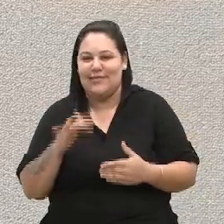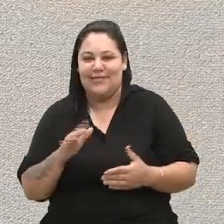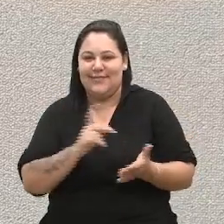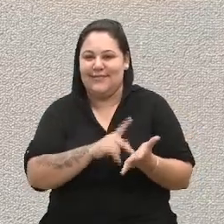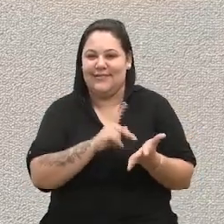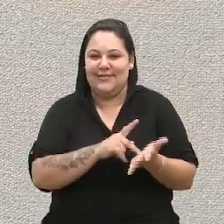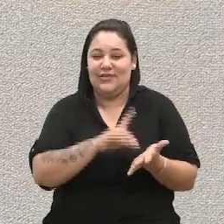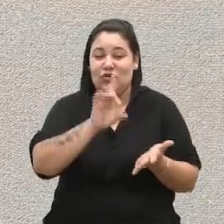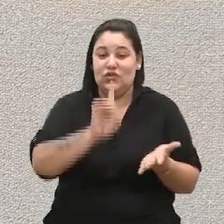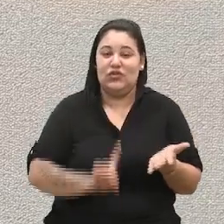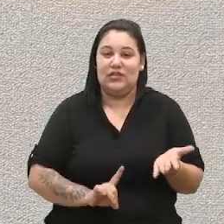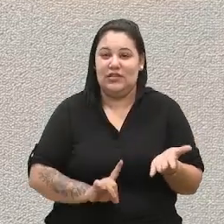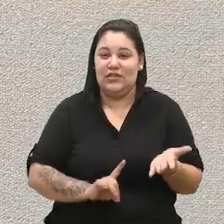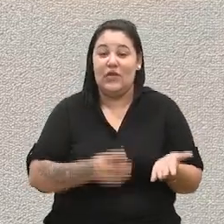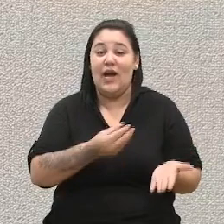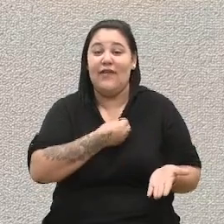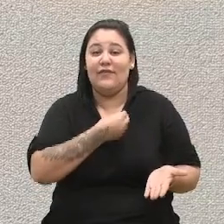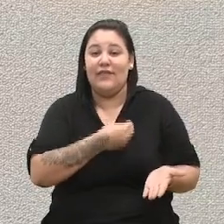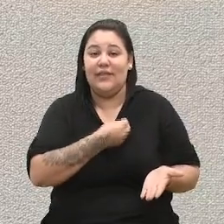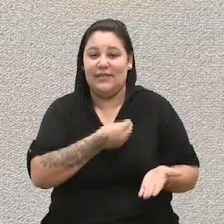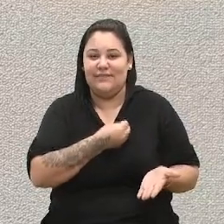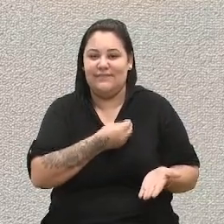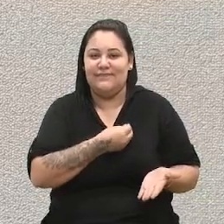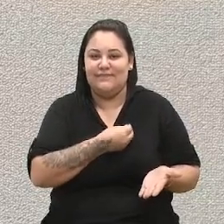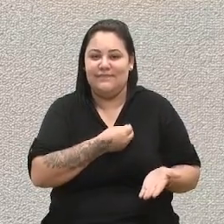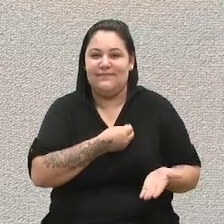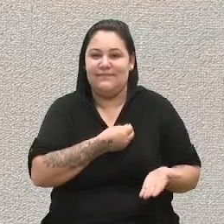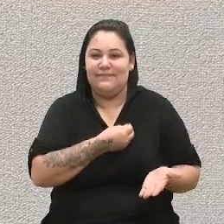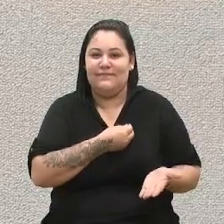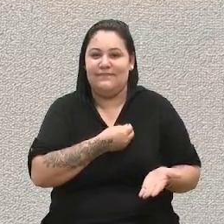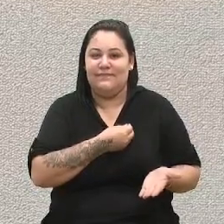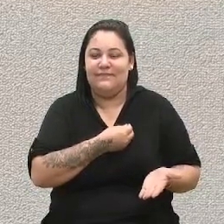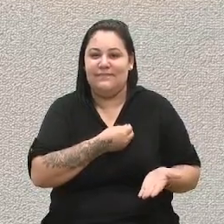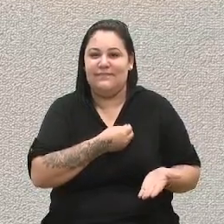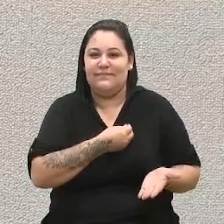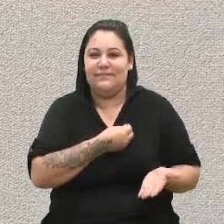o direito à vida. Tá? E